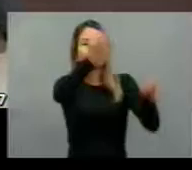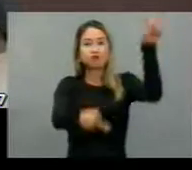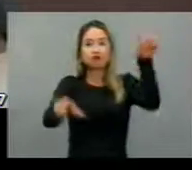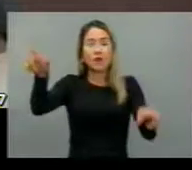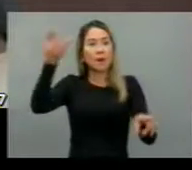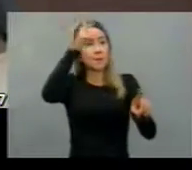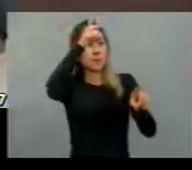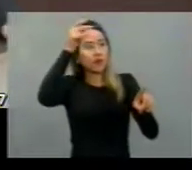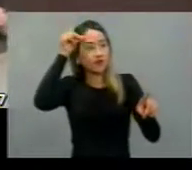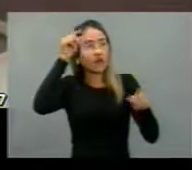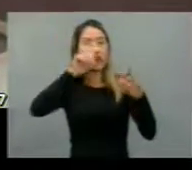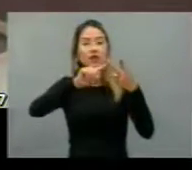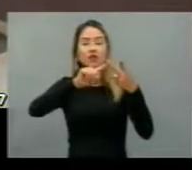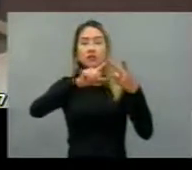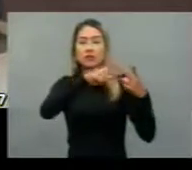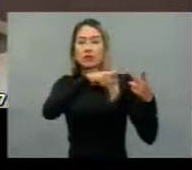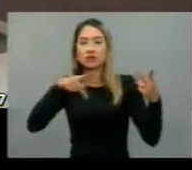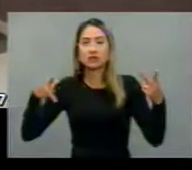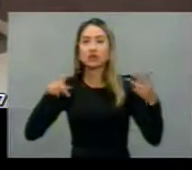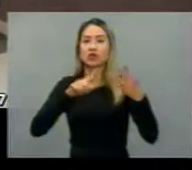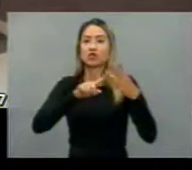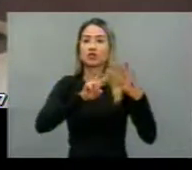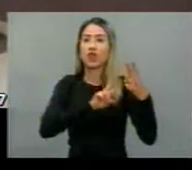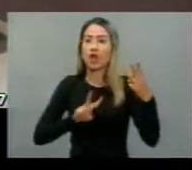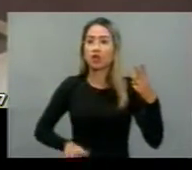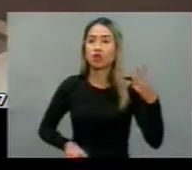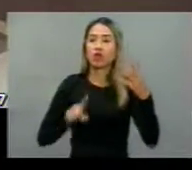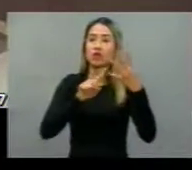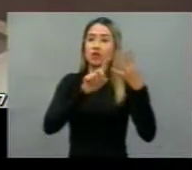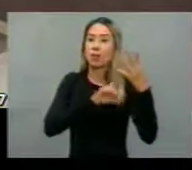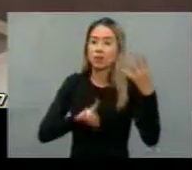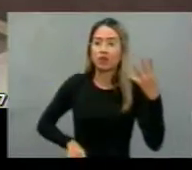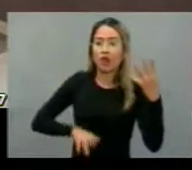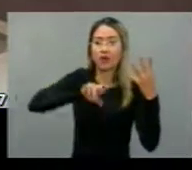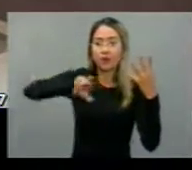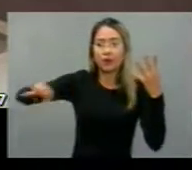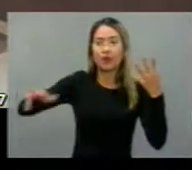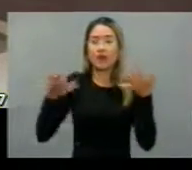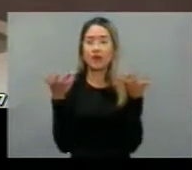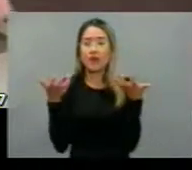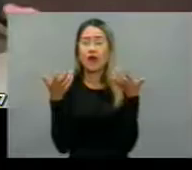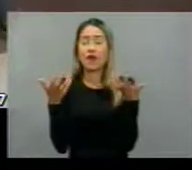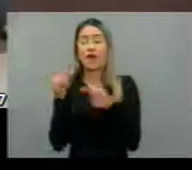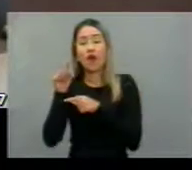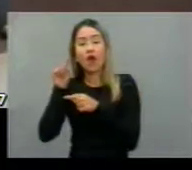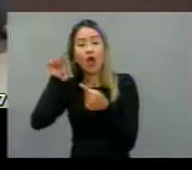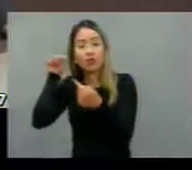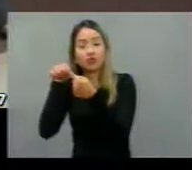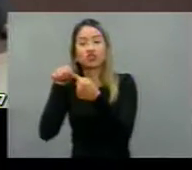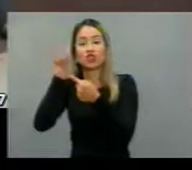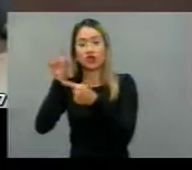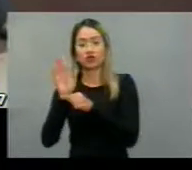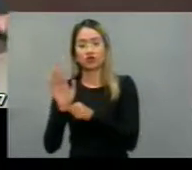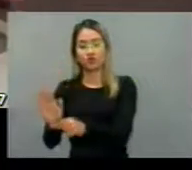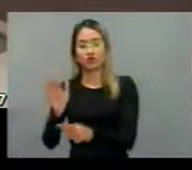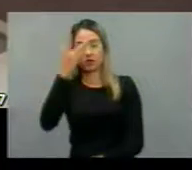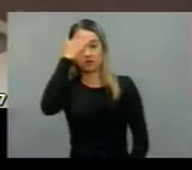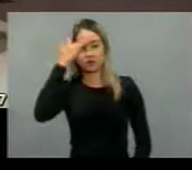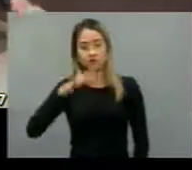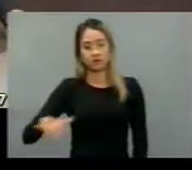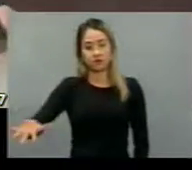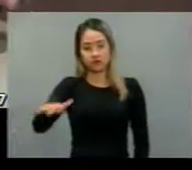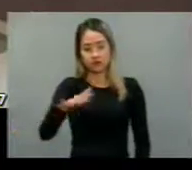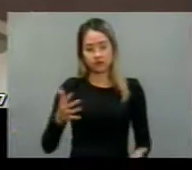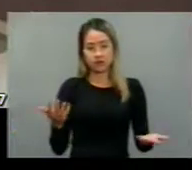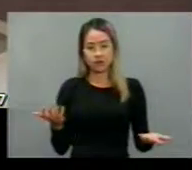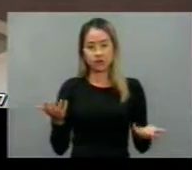dos representados. Queremos uma reforma política que avance a democracia direta e a democracia participativa. Queremos